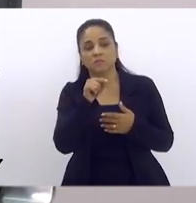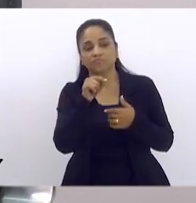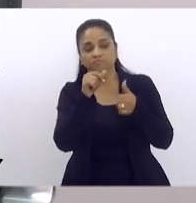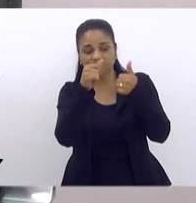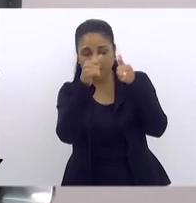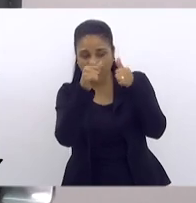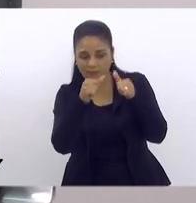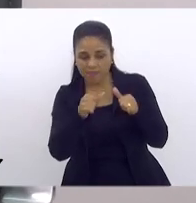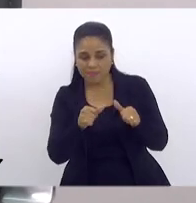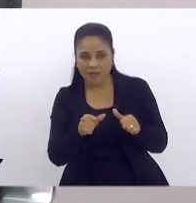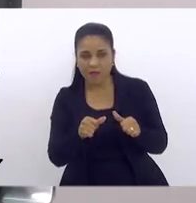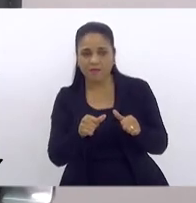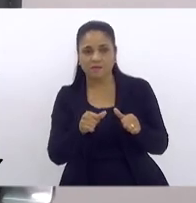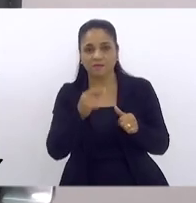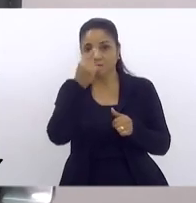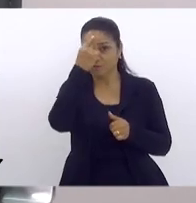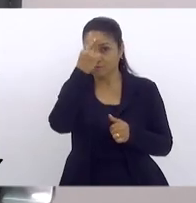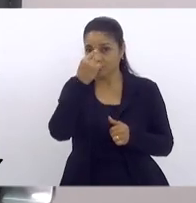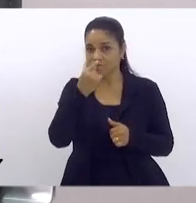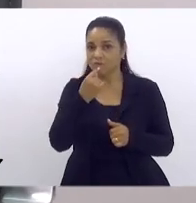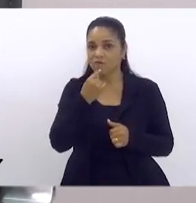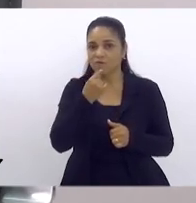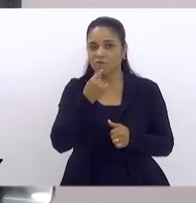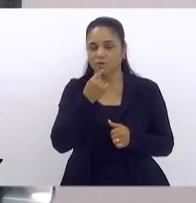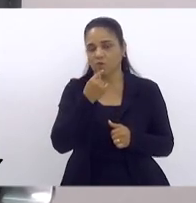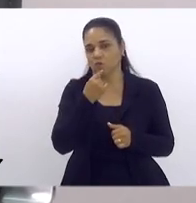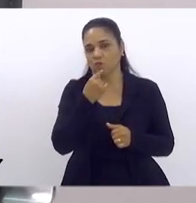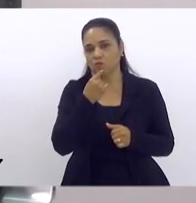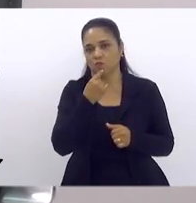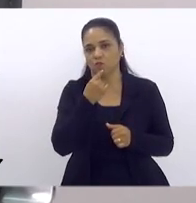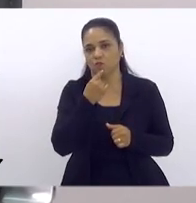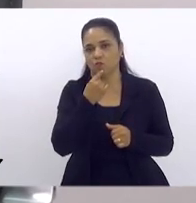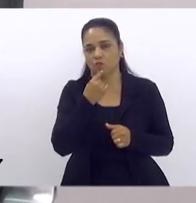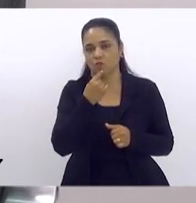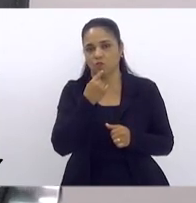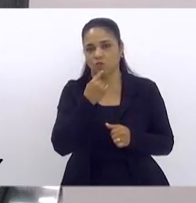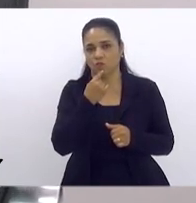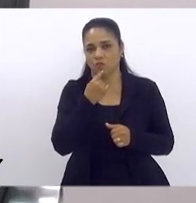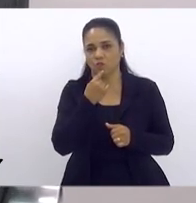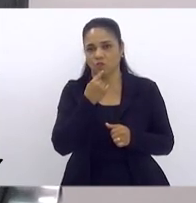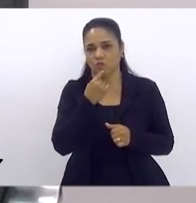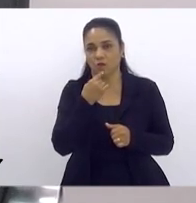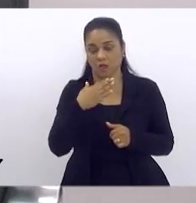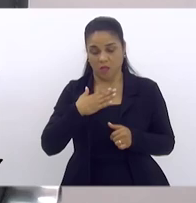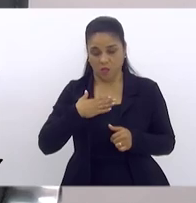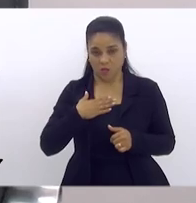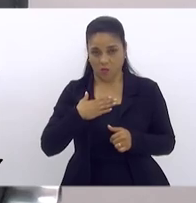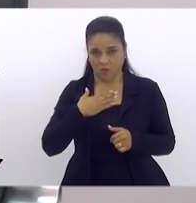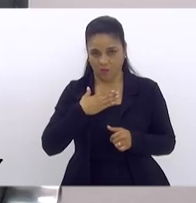subjetiva do perfil você do que assim bom Marta